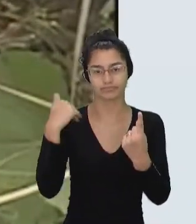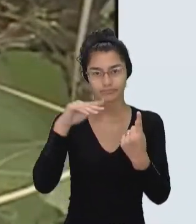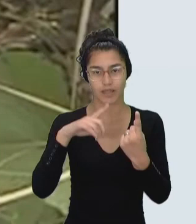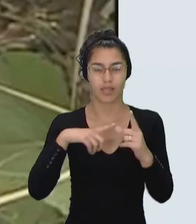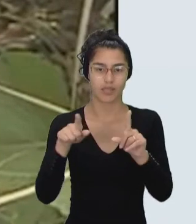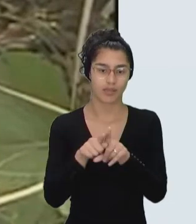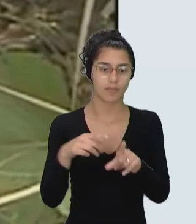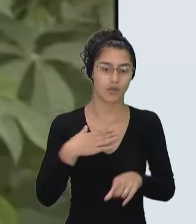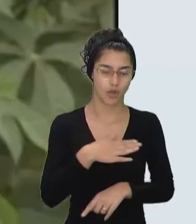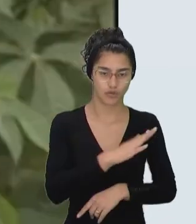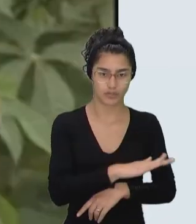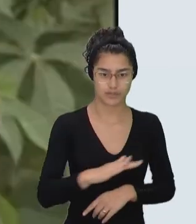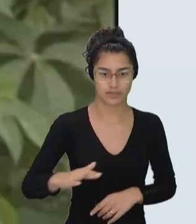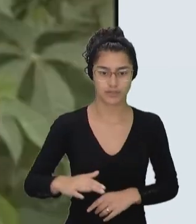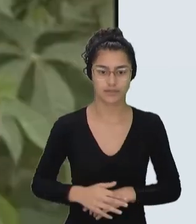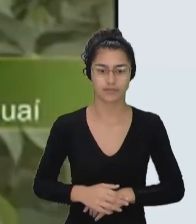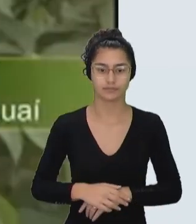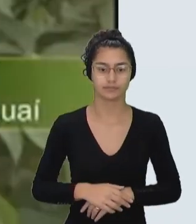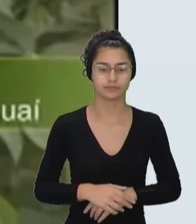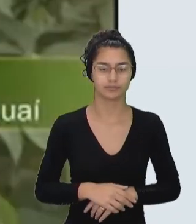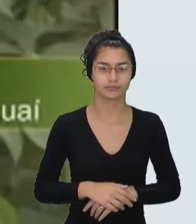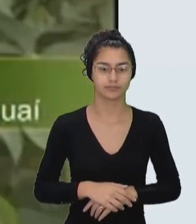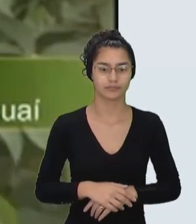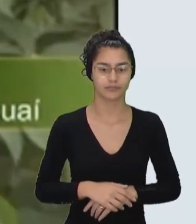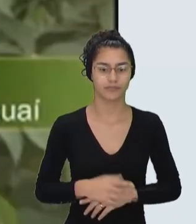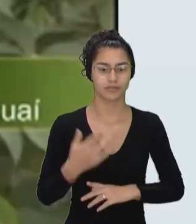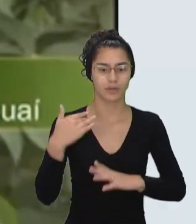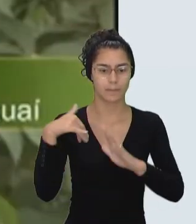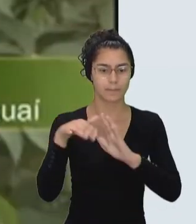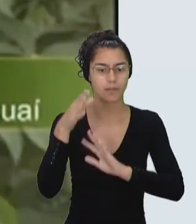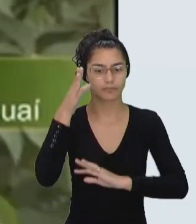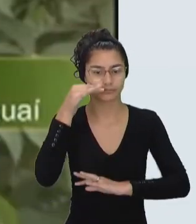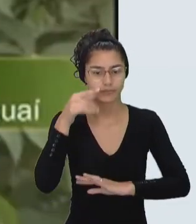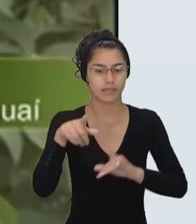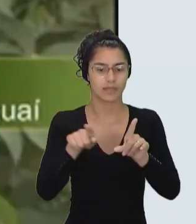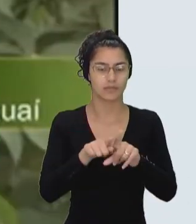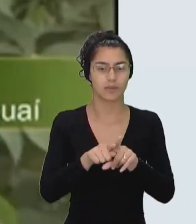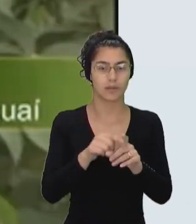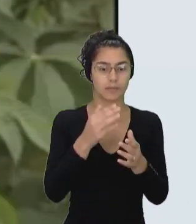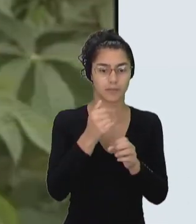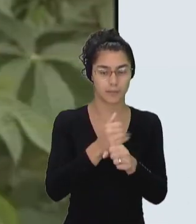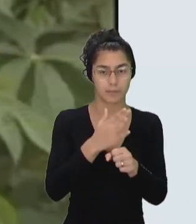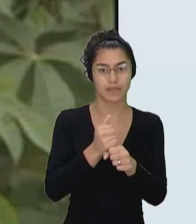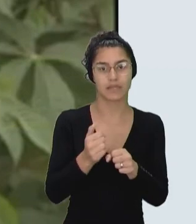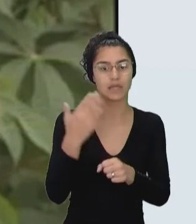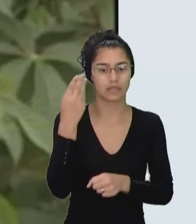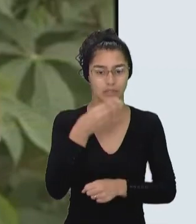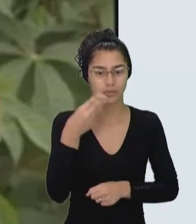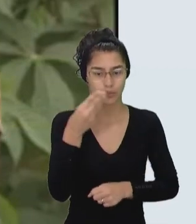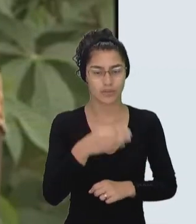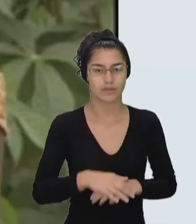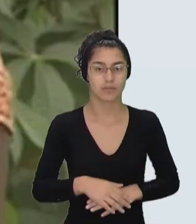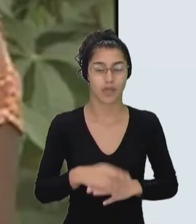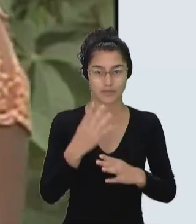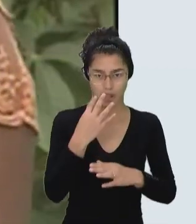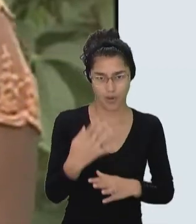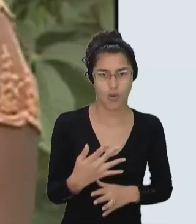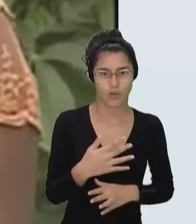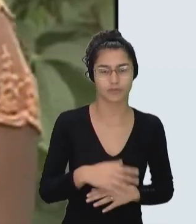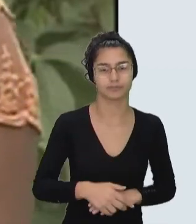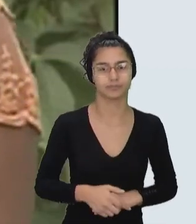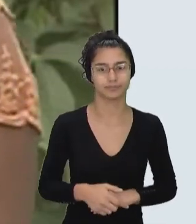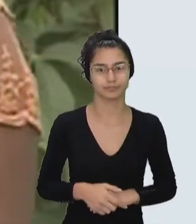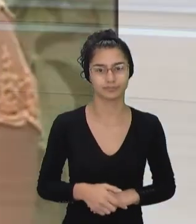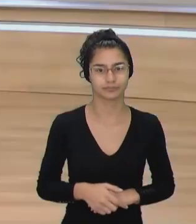no gosto dos pequenos. Mas elas tiveram bem mais interesse pela batata doce, devido à cor alaranjada, chamou a atenção.